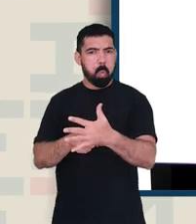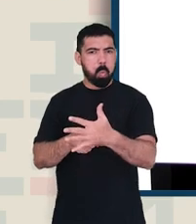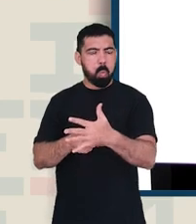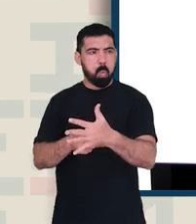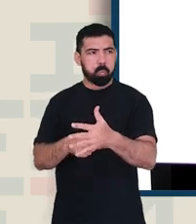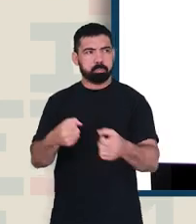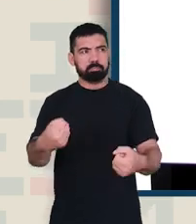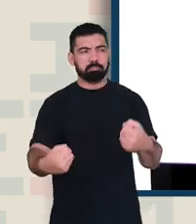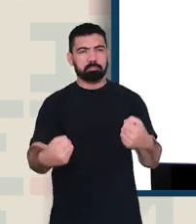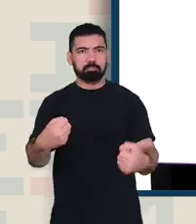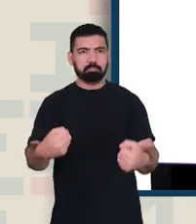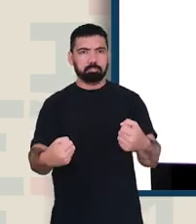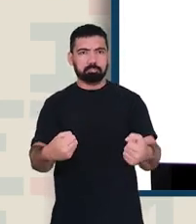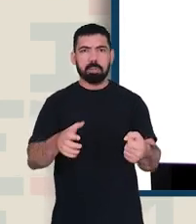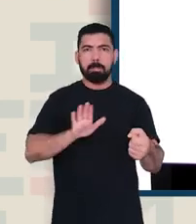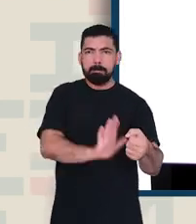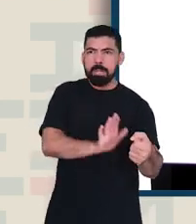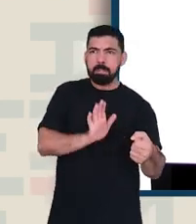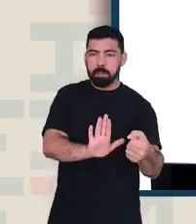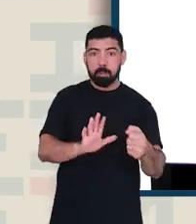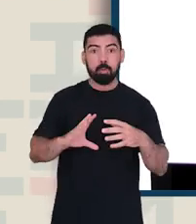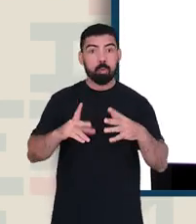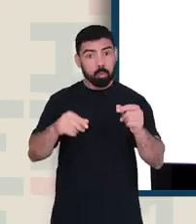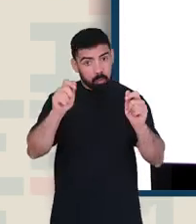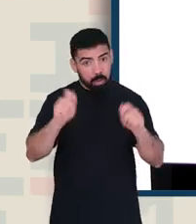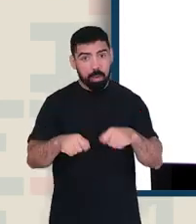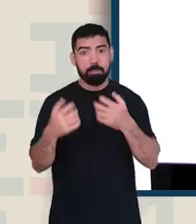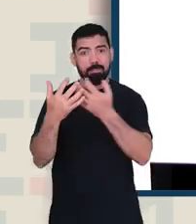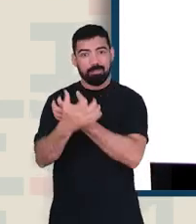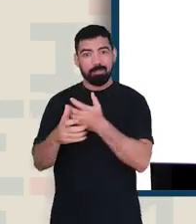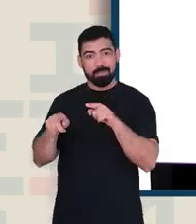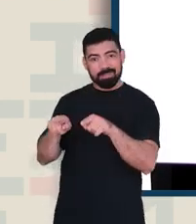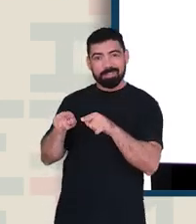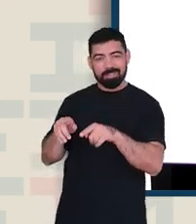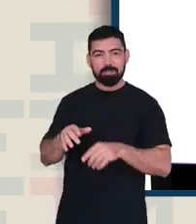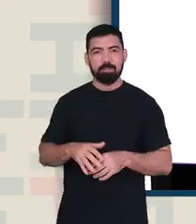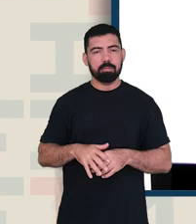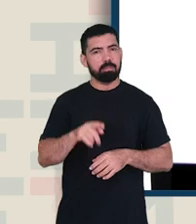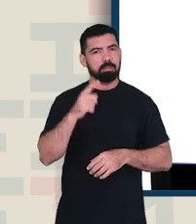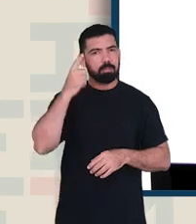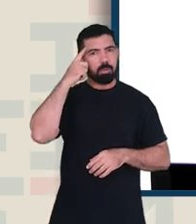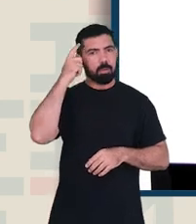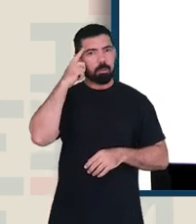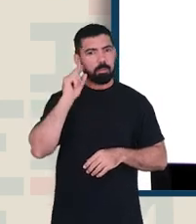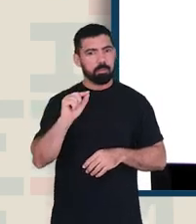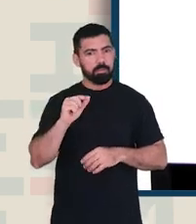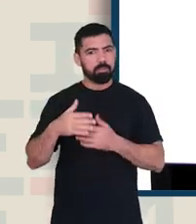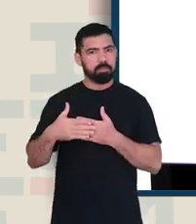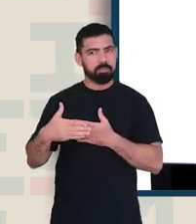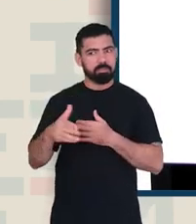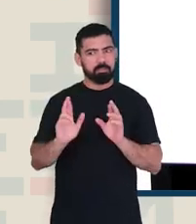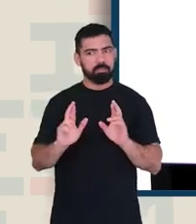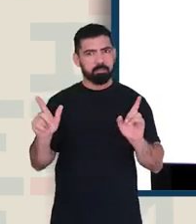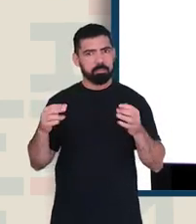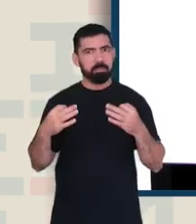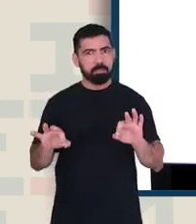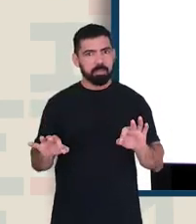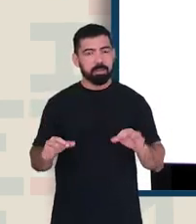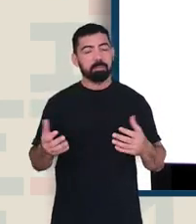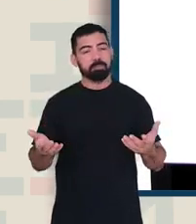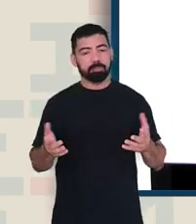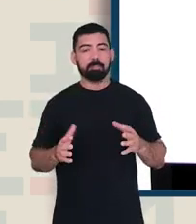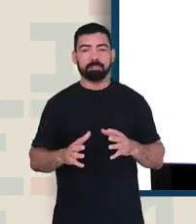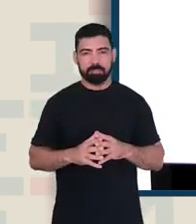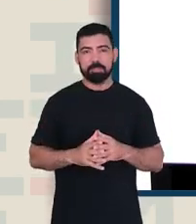ser utilizado em música. Já estão pensando que vai dar uma coisa meio estranha.